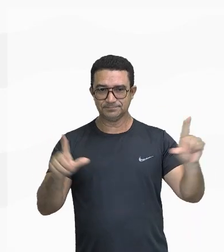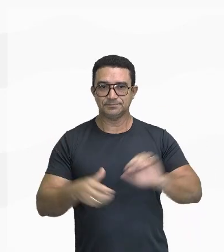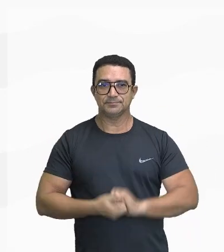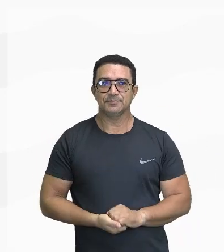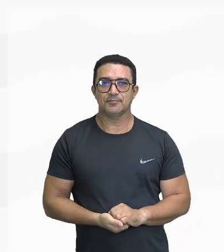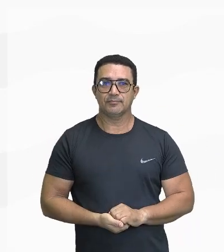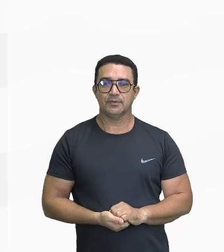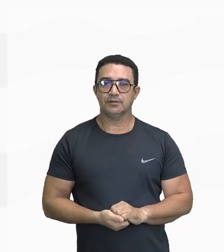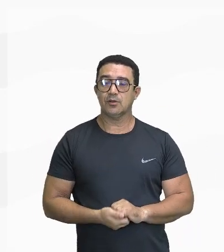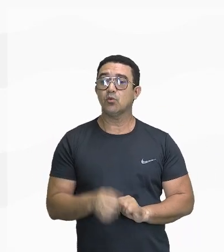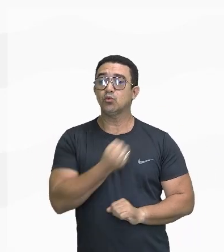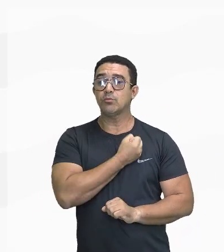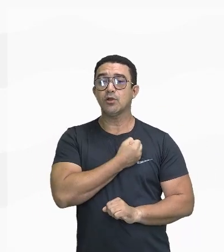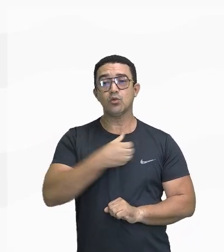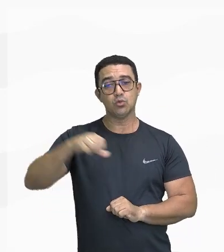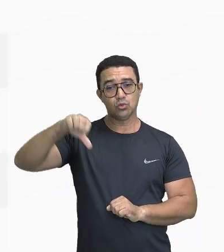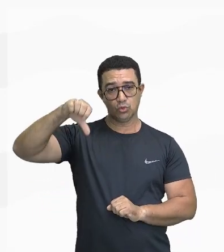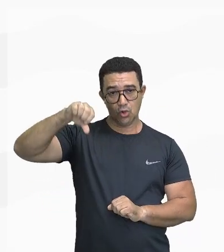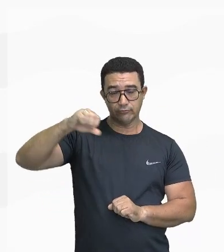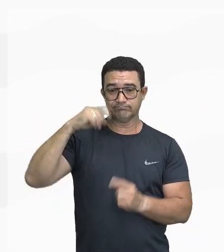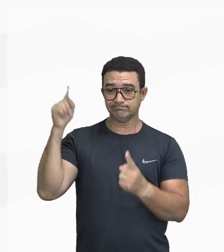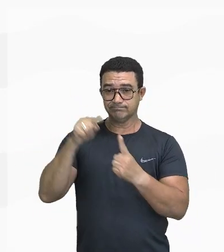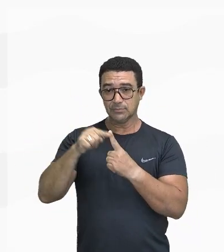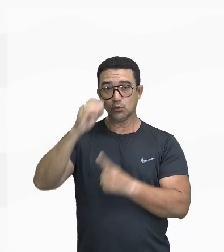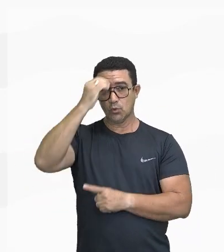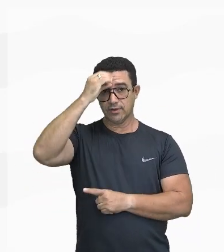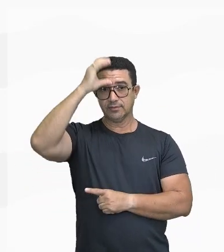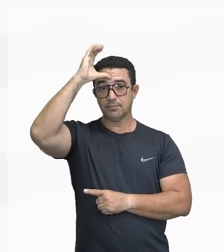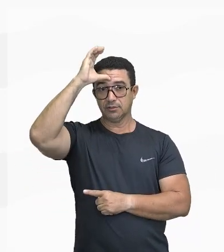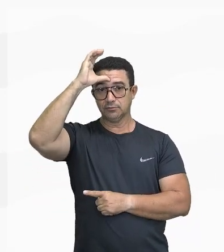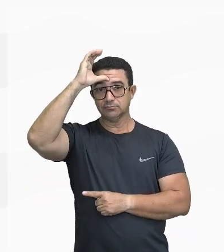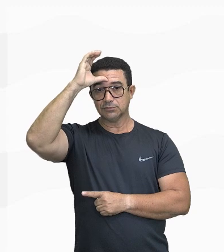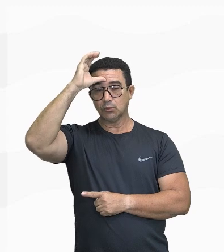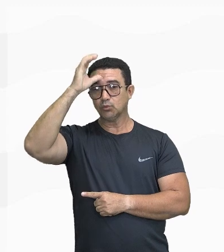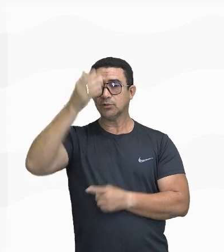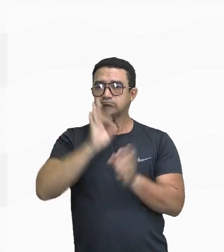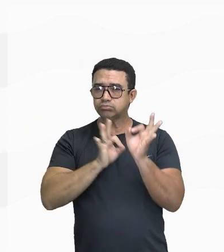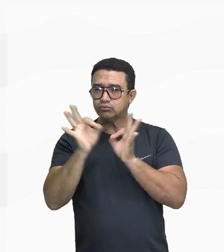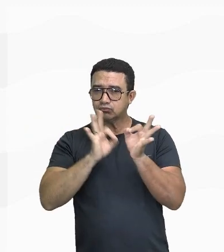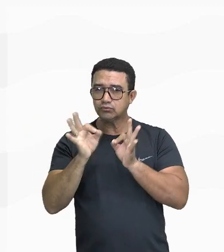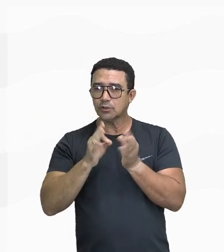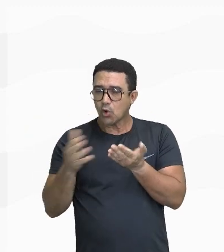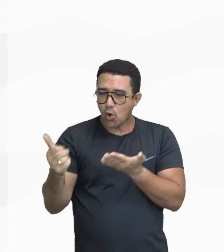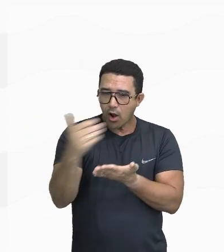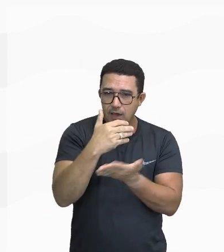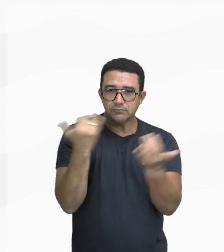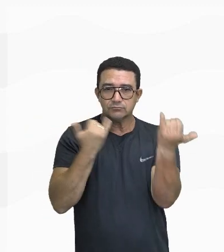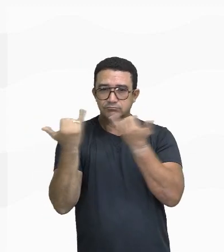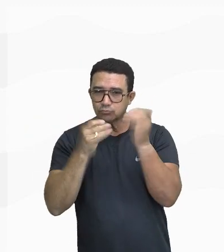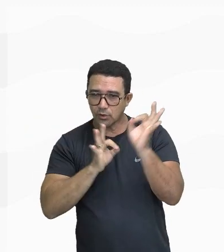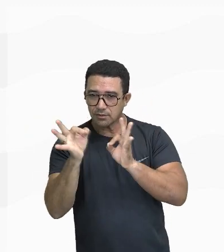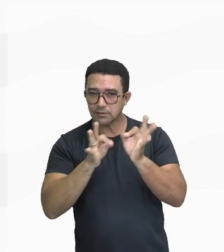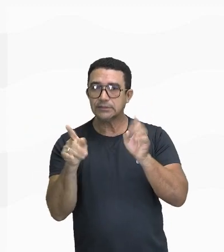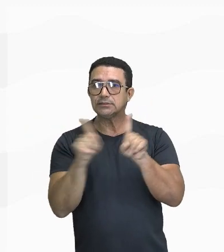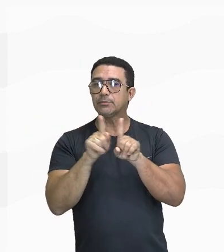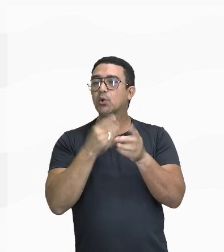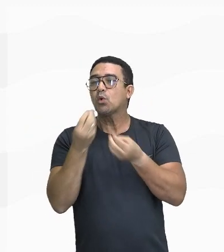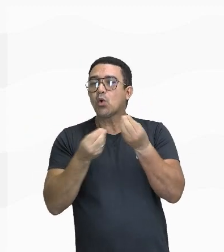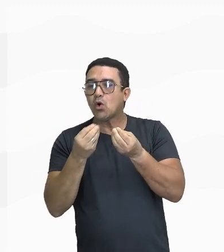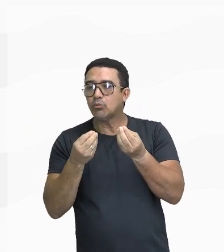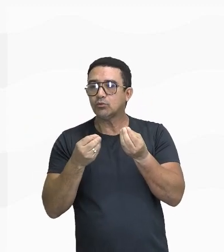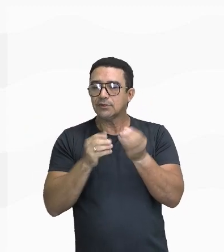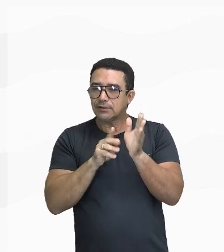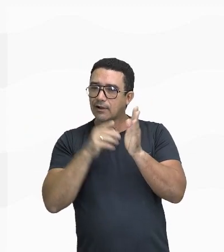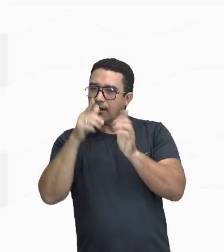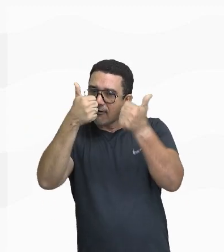Essa aula é a de número 9. O objeto de conhecimento é execução, coleta, organização e tratamento dos